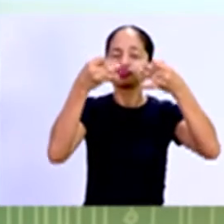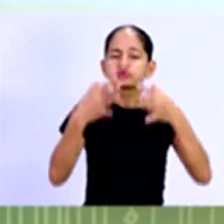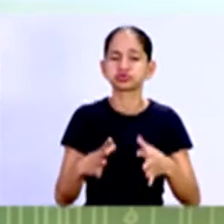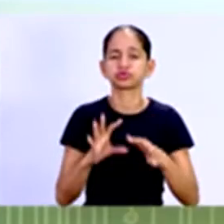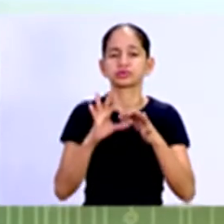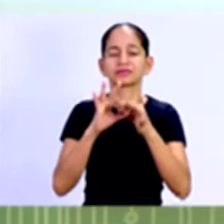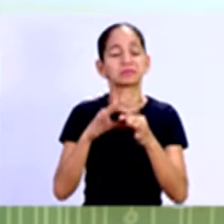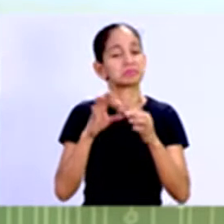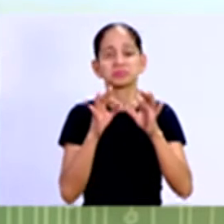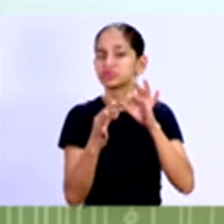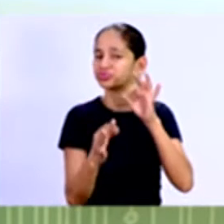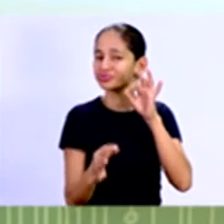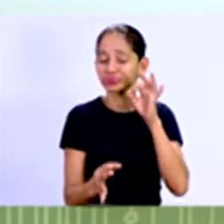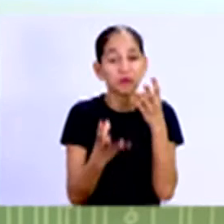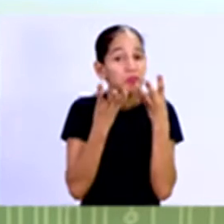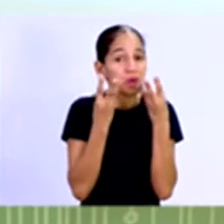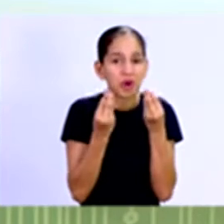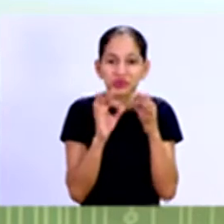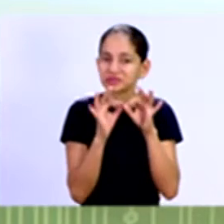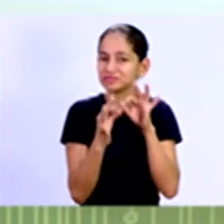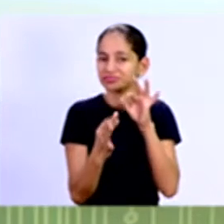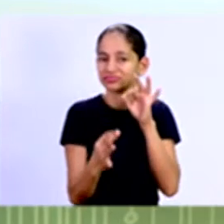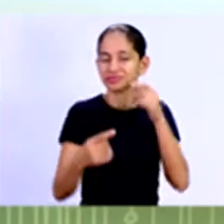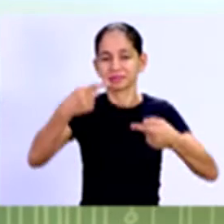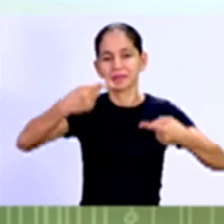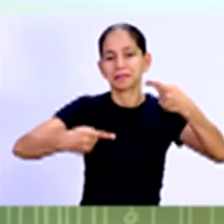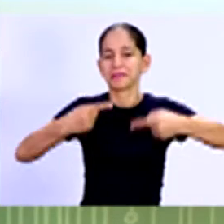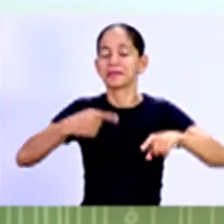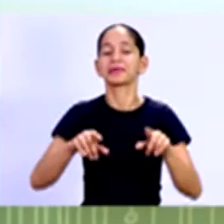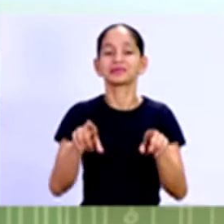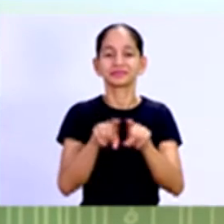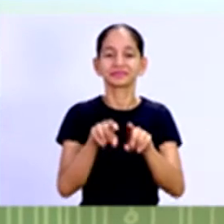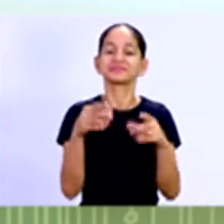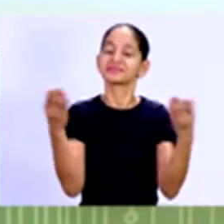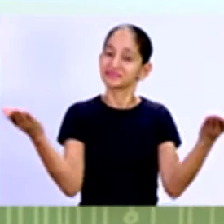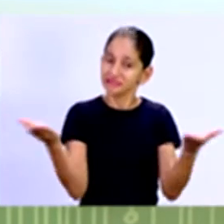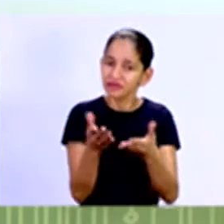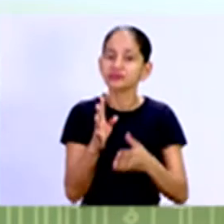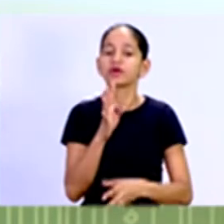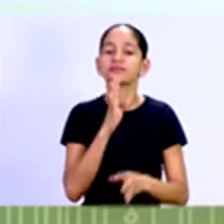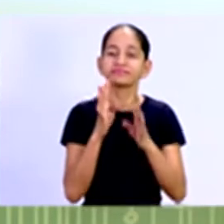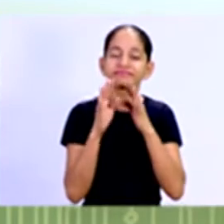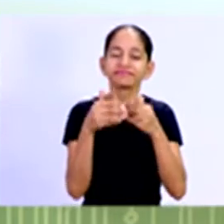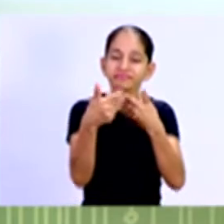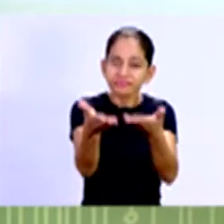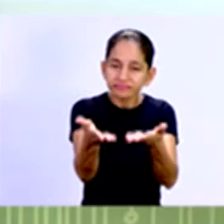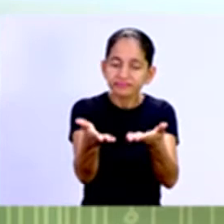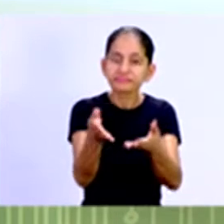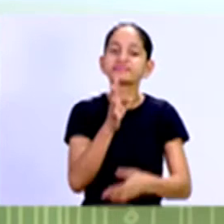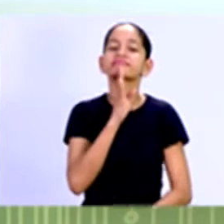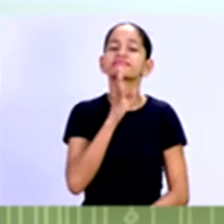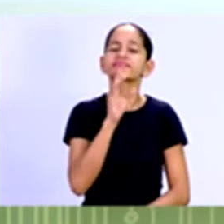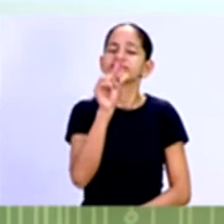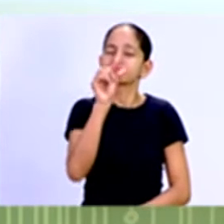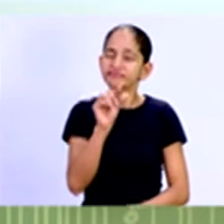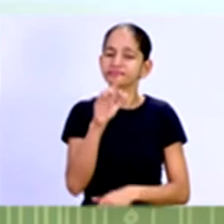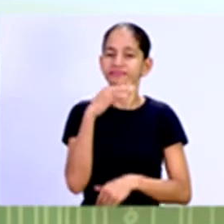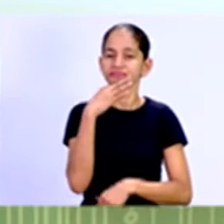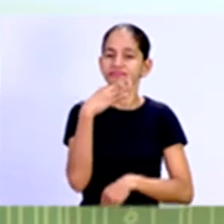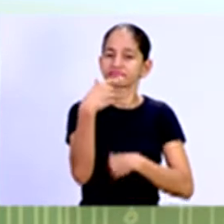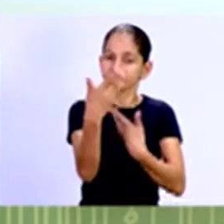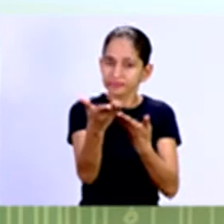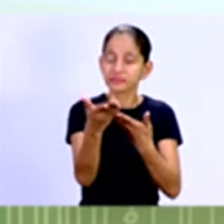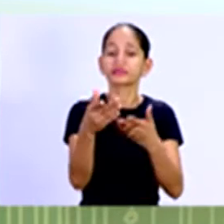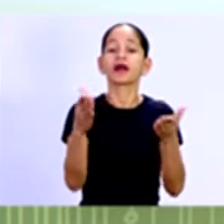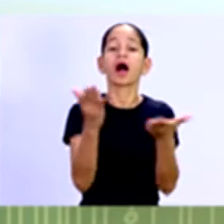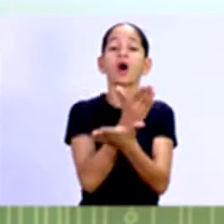algo que a gente pode discutir bastante, mas a gente está trazendo essas informações para vocês e a gente vai falar um pouco também das